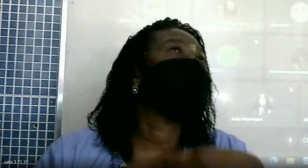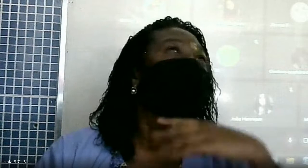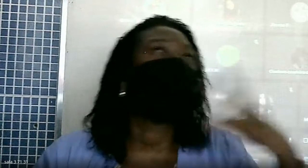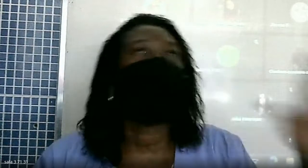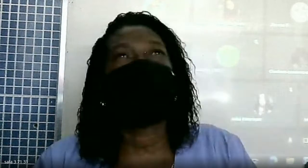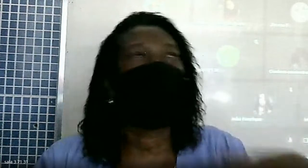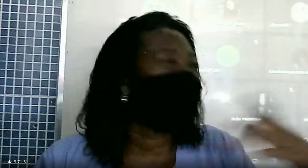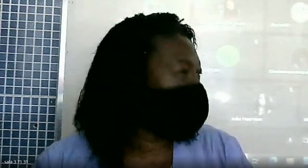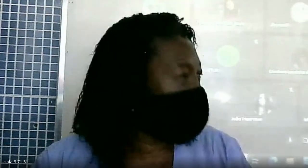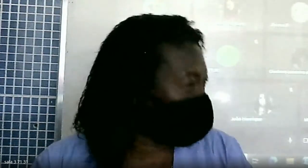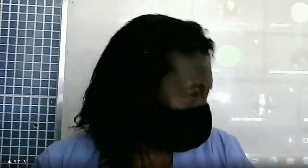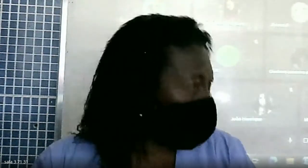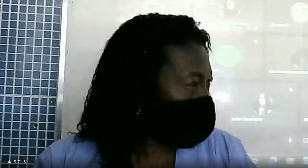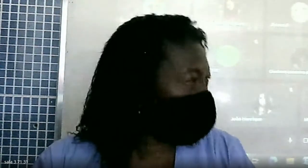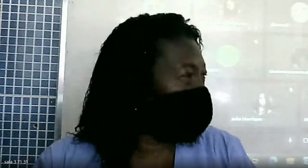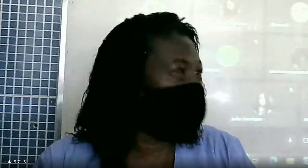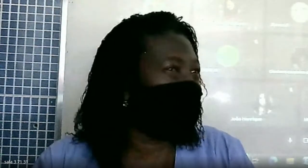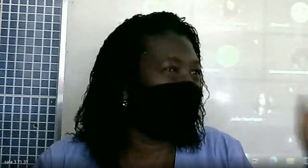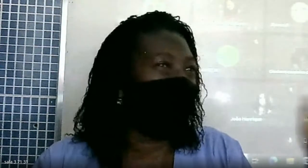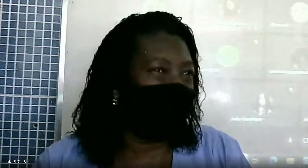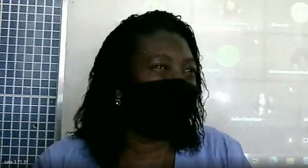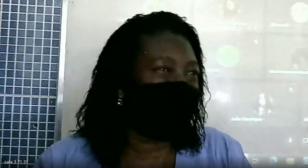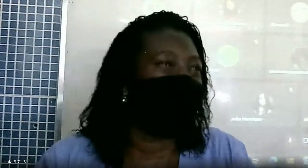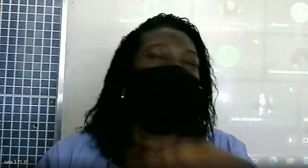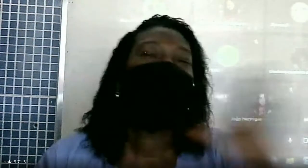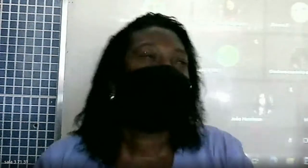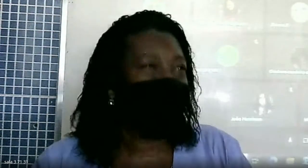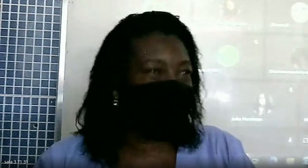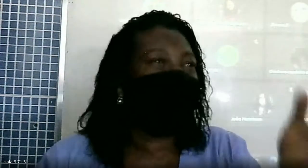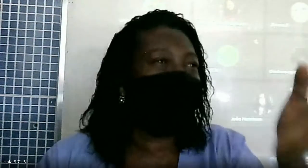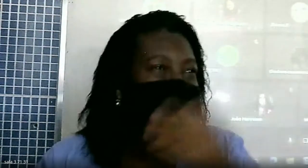Porque precisa ver fulano dançar. Foi Pedro, né?